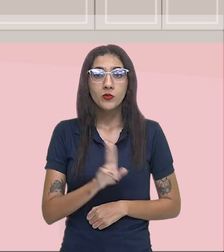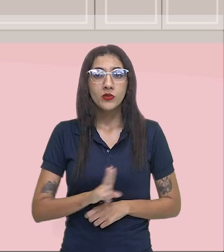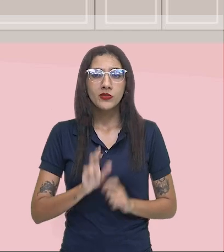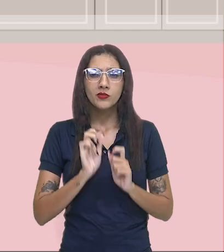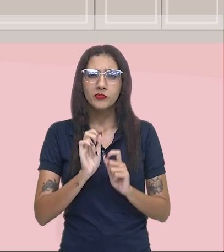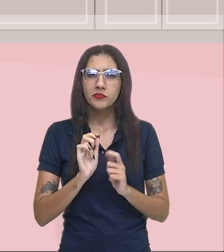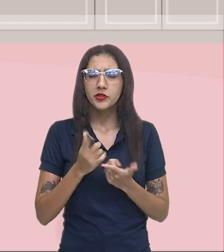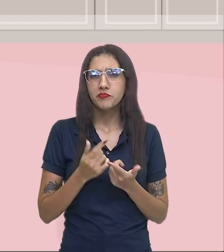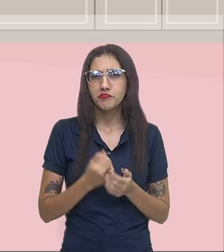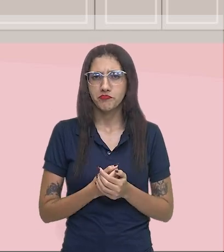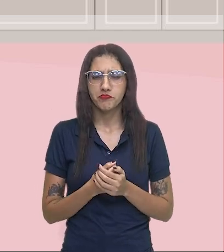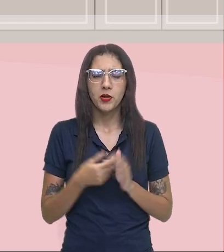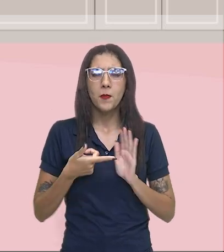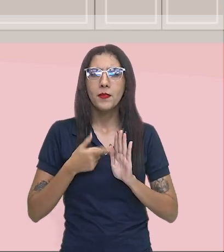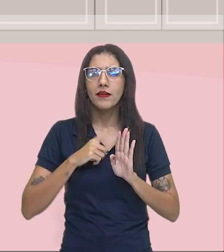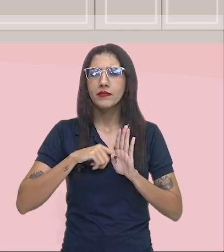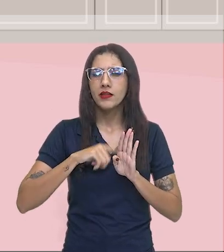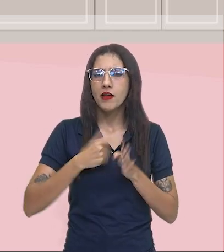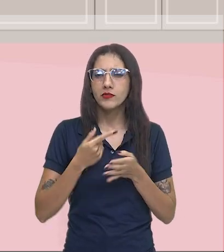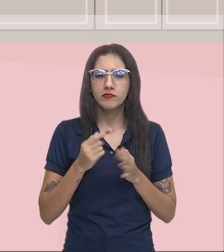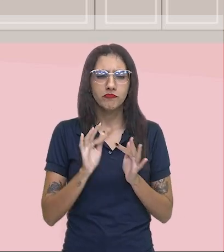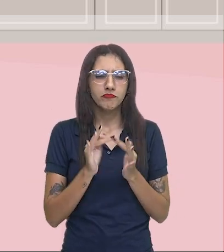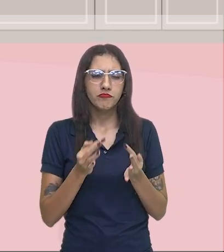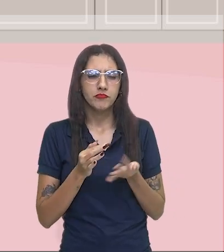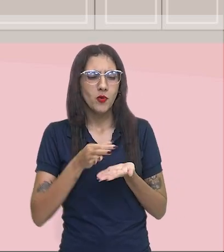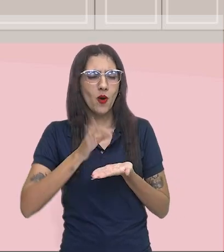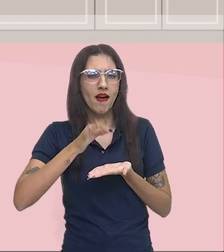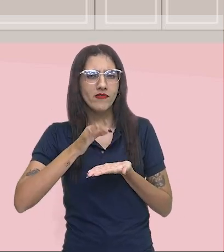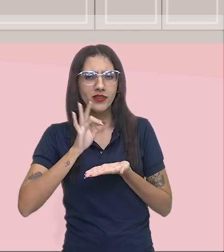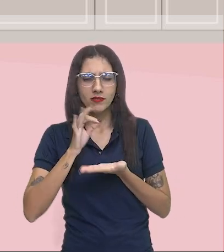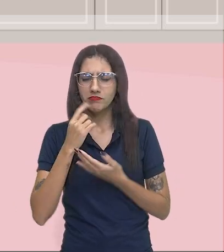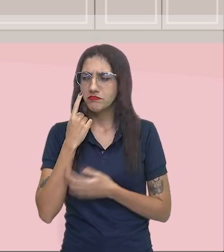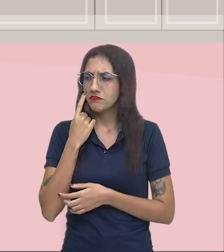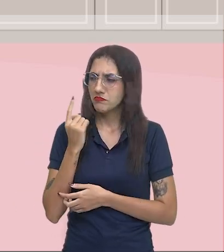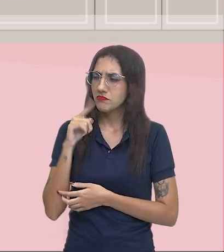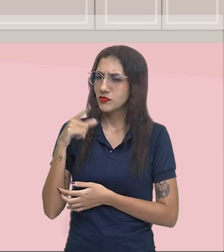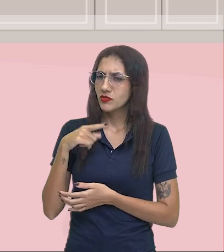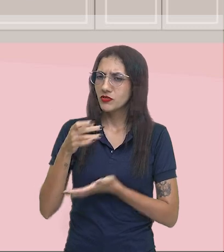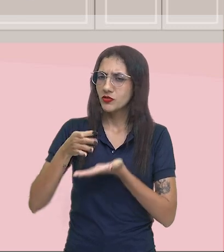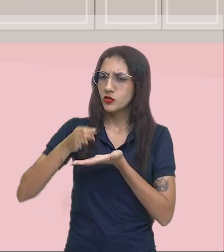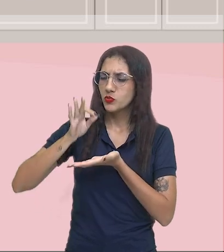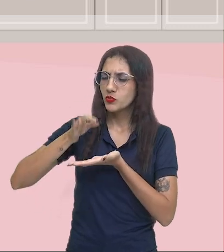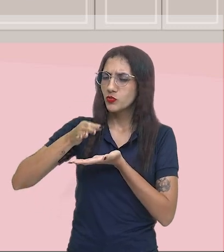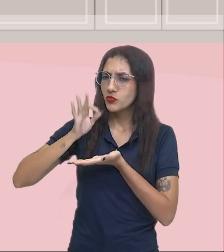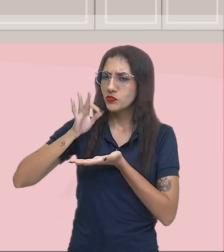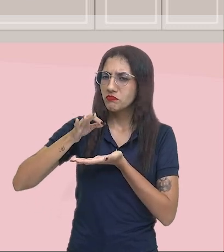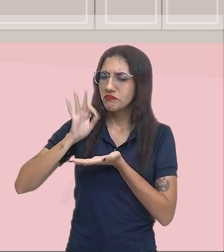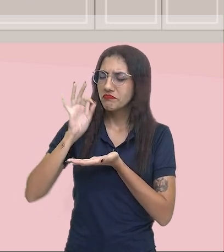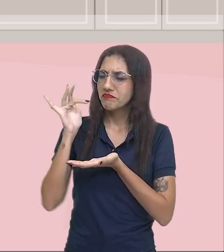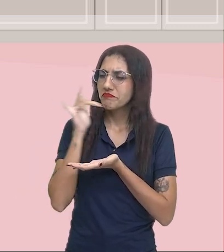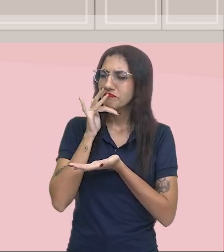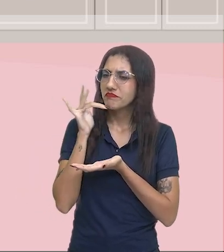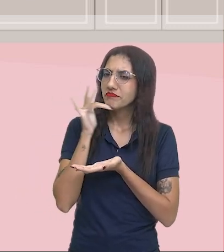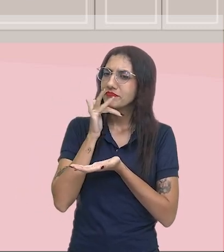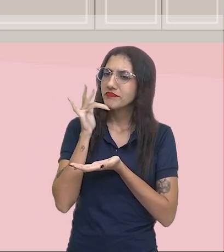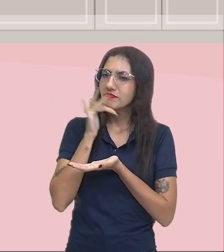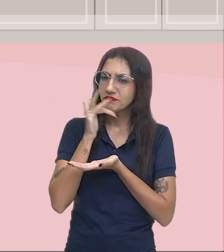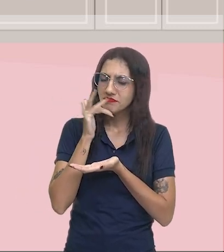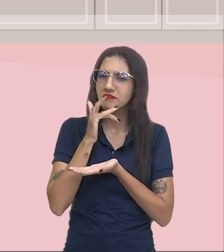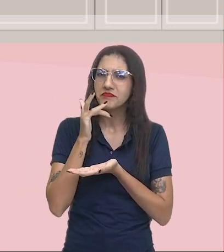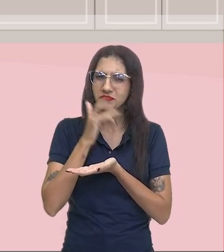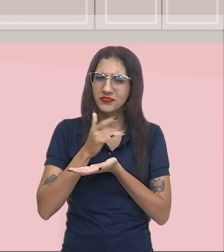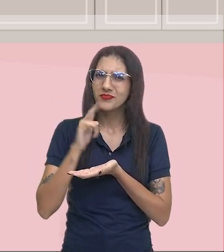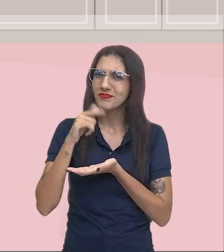simples cafezinho, tá? Eu estou vendo aí que você vai degustar esta bebida deliciosa,